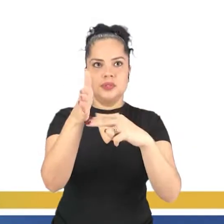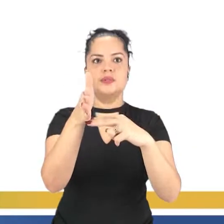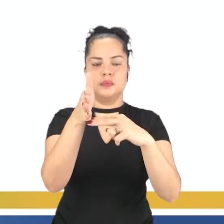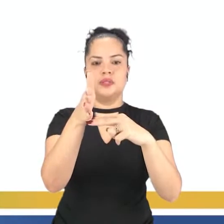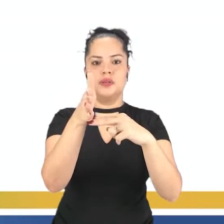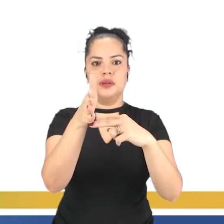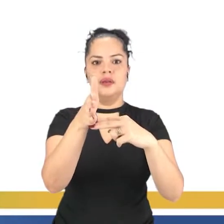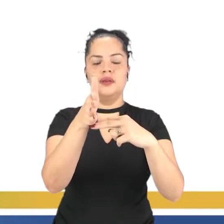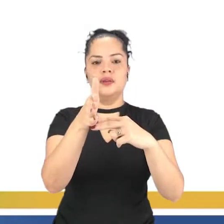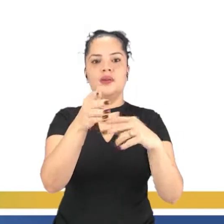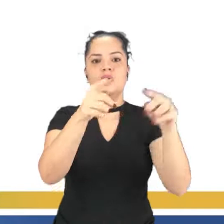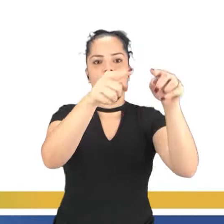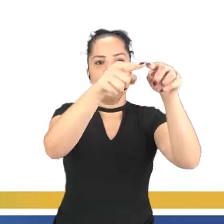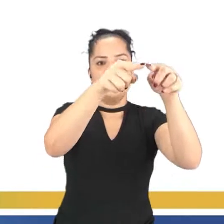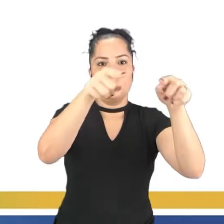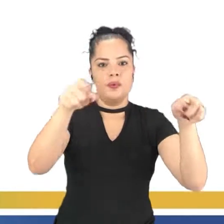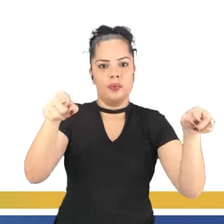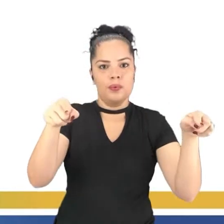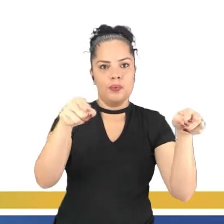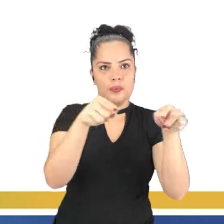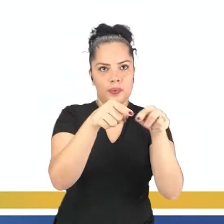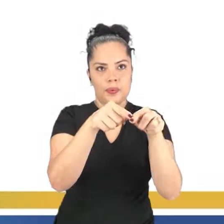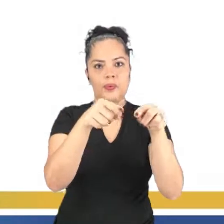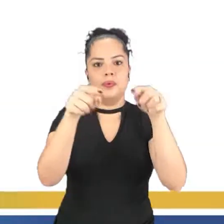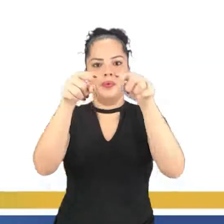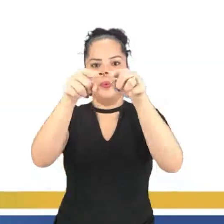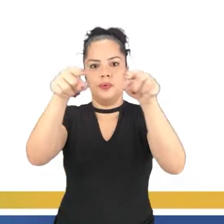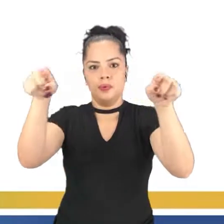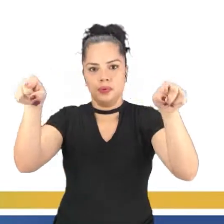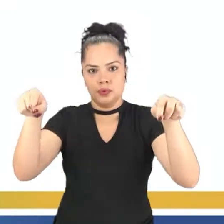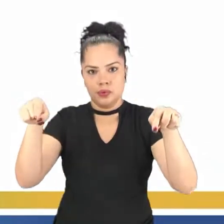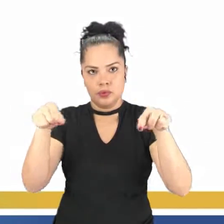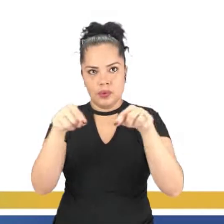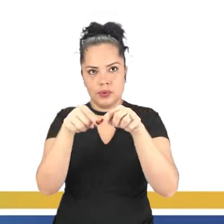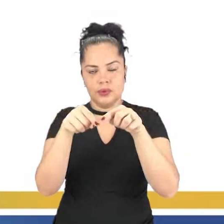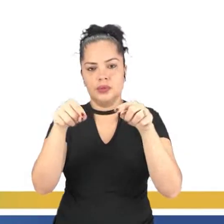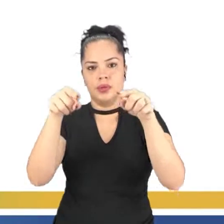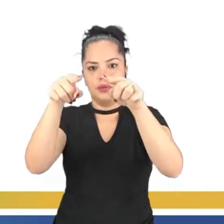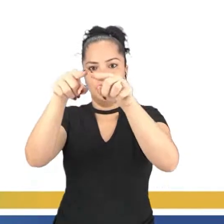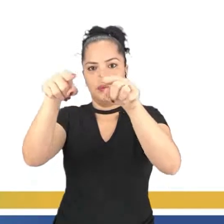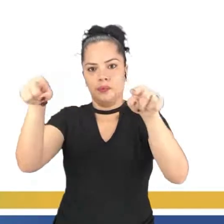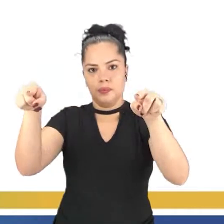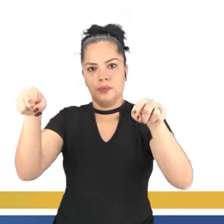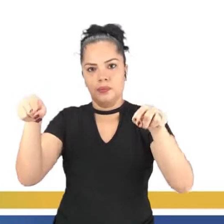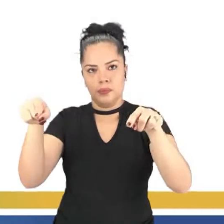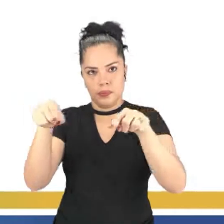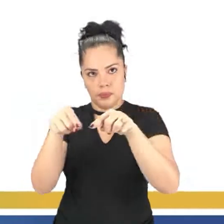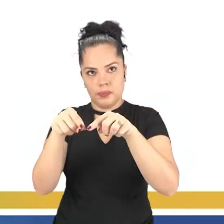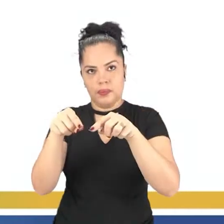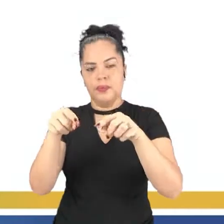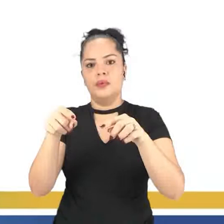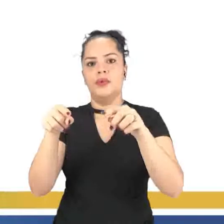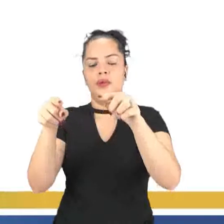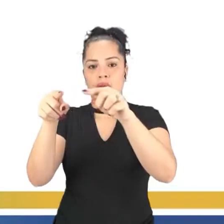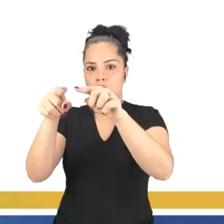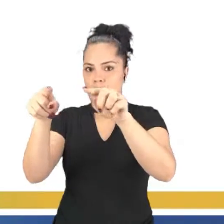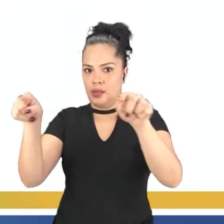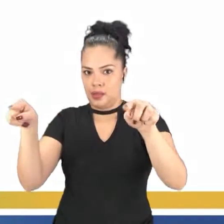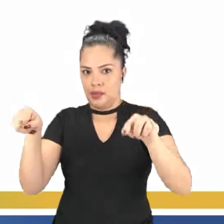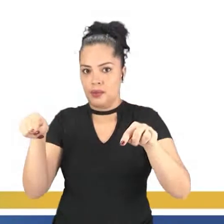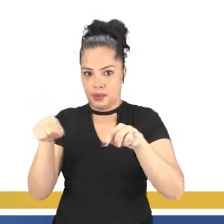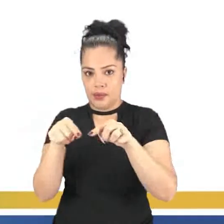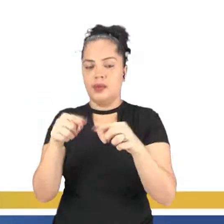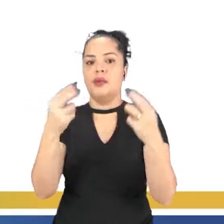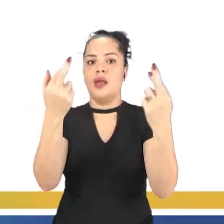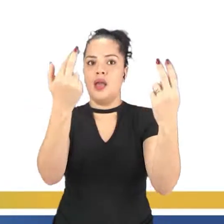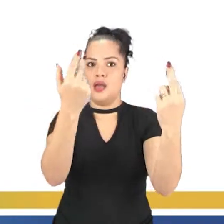um prisma quadrangular, um prisma pentagonal, um prisma hexagonal. Em todos eles, gente, acontece o que está na